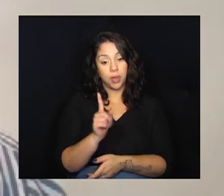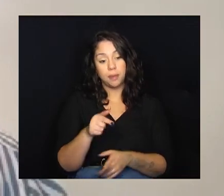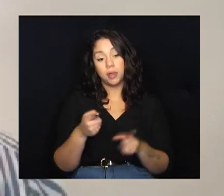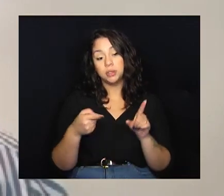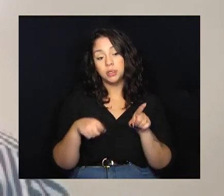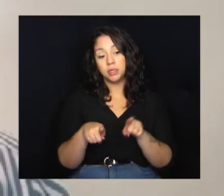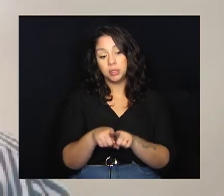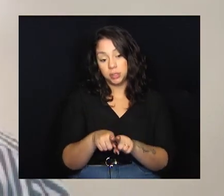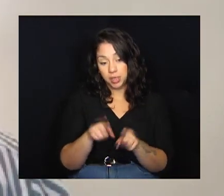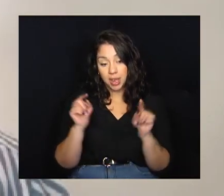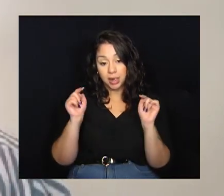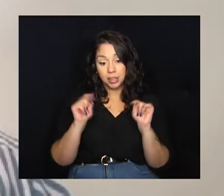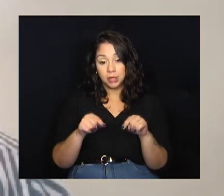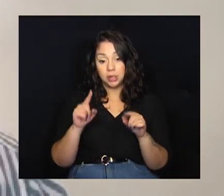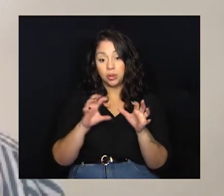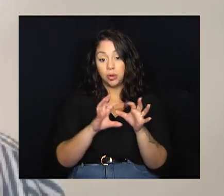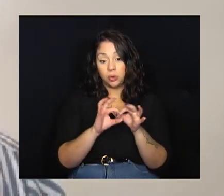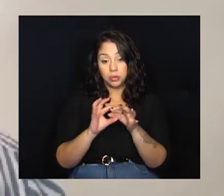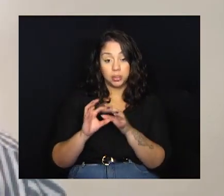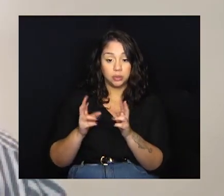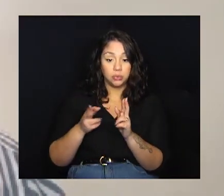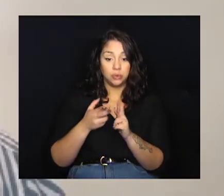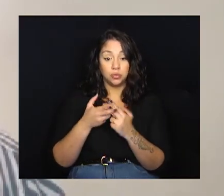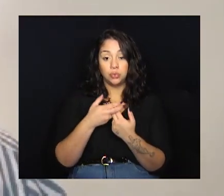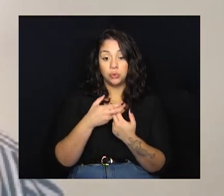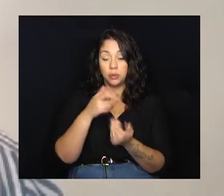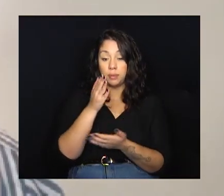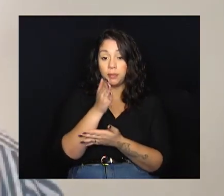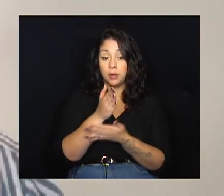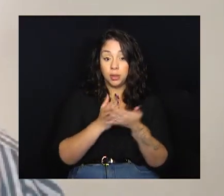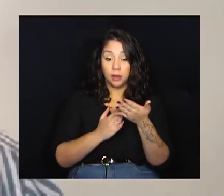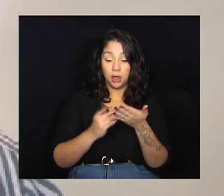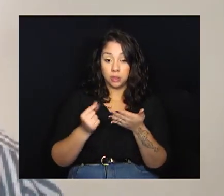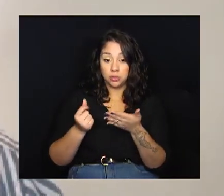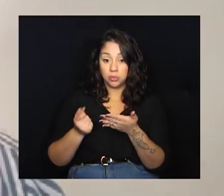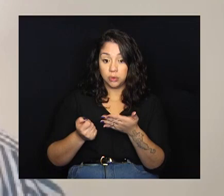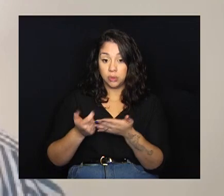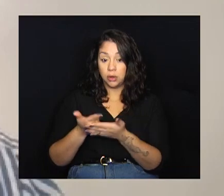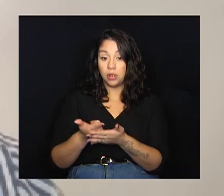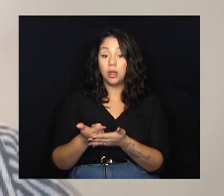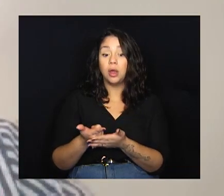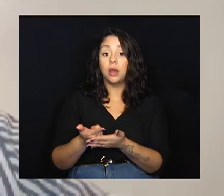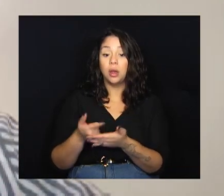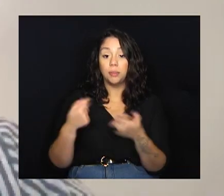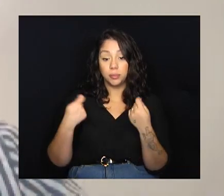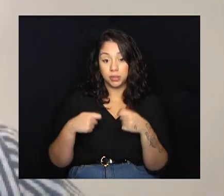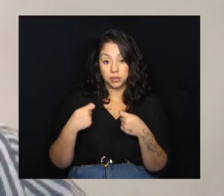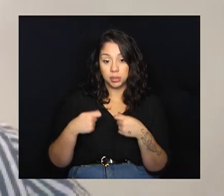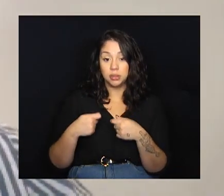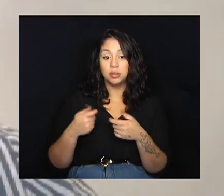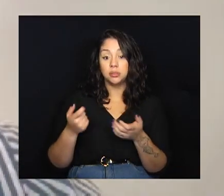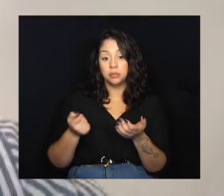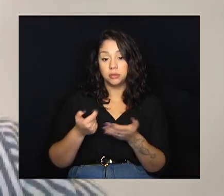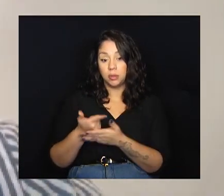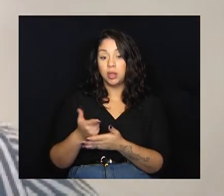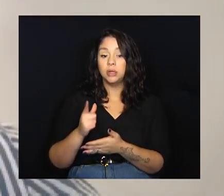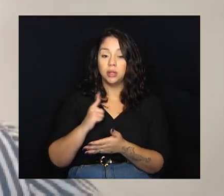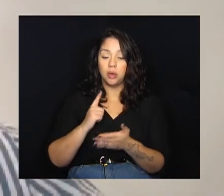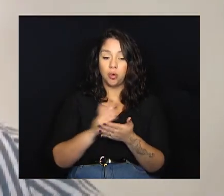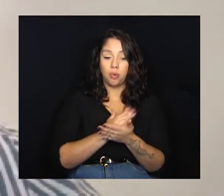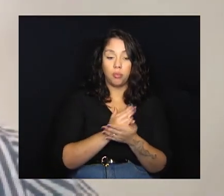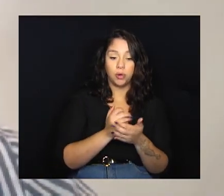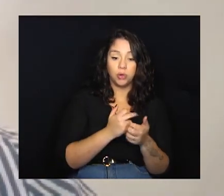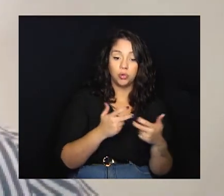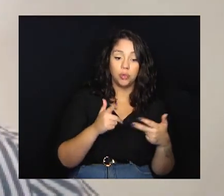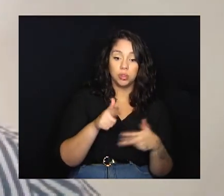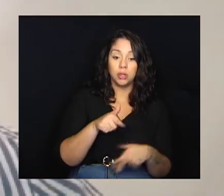aqui ainda no contexto SUS é metade das despesas O casal tem que custear a gente tira algumas despesas que são relacionadas